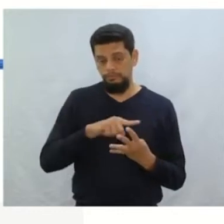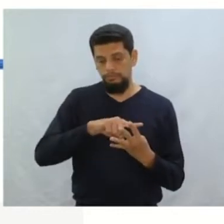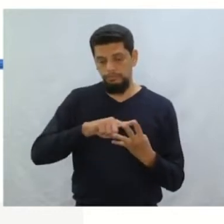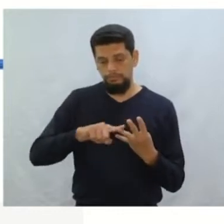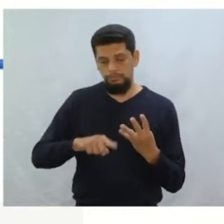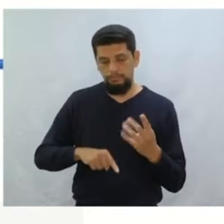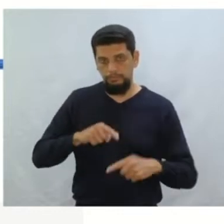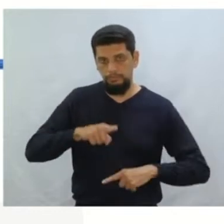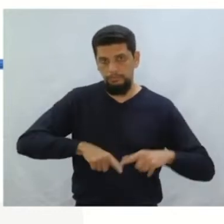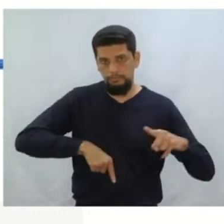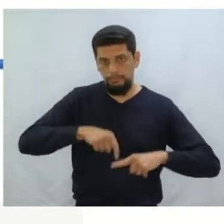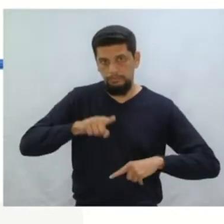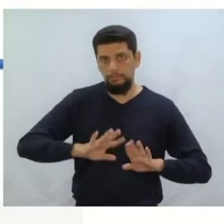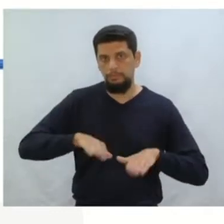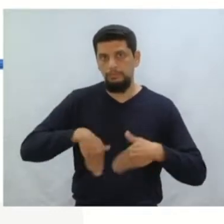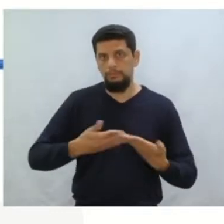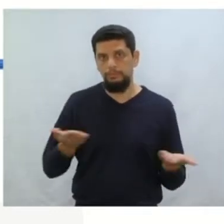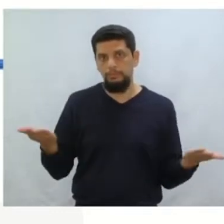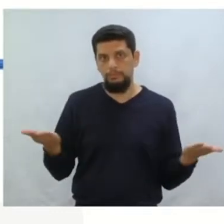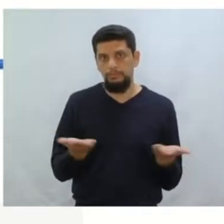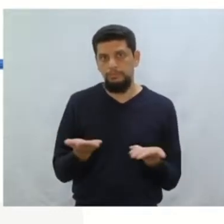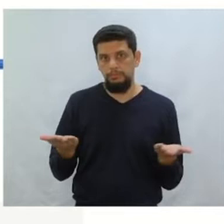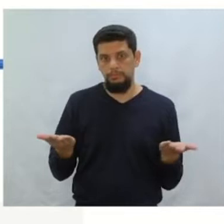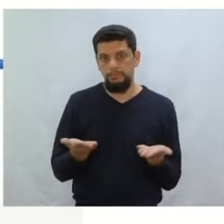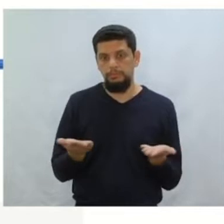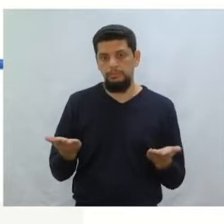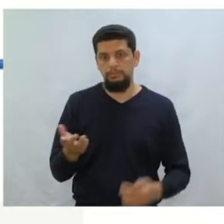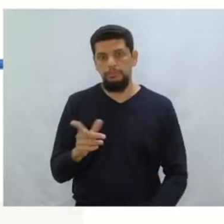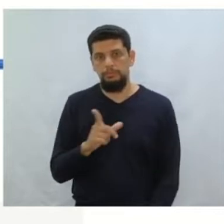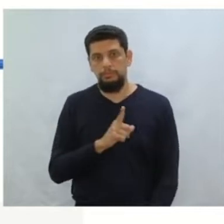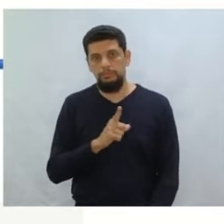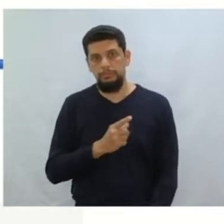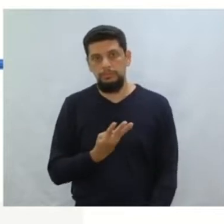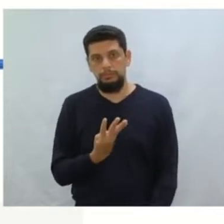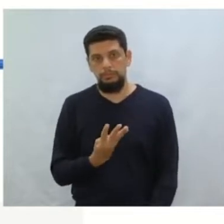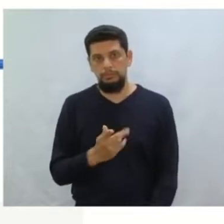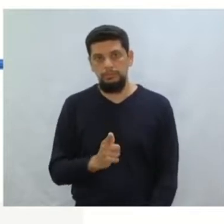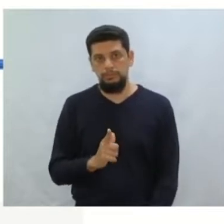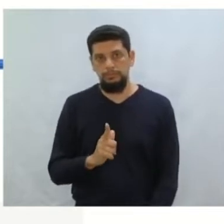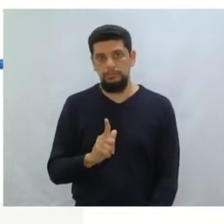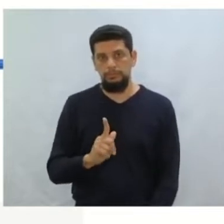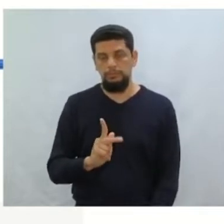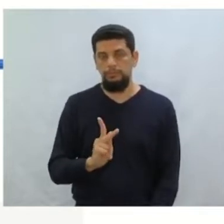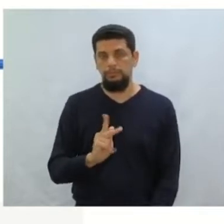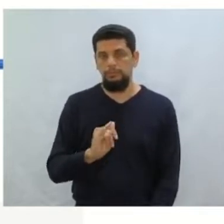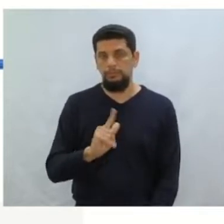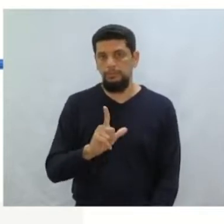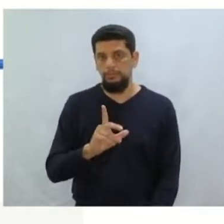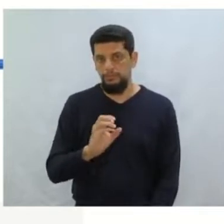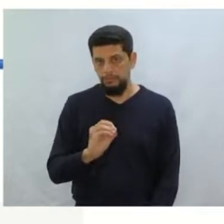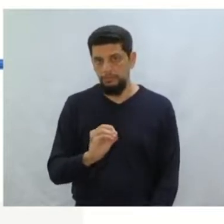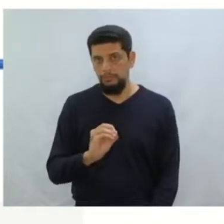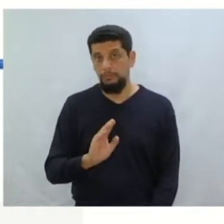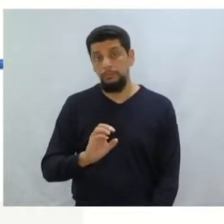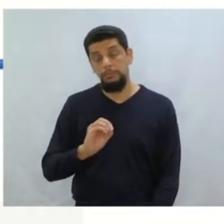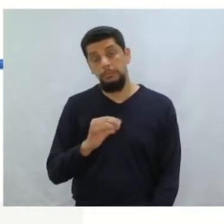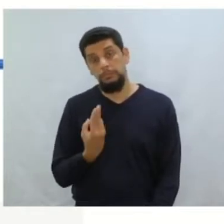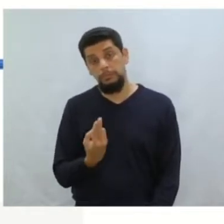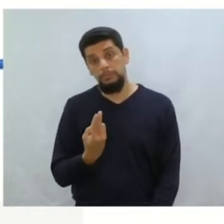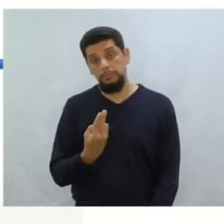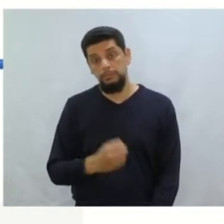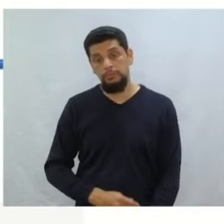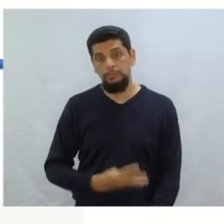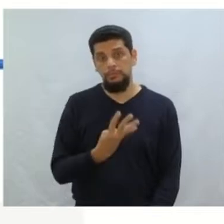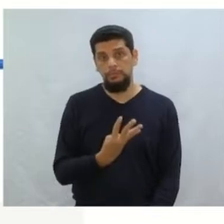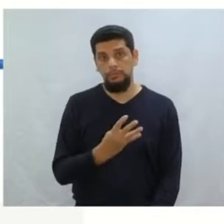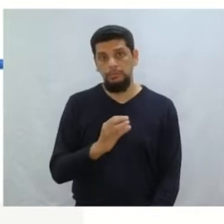1, 2, 3, 4. 4 também. Então, tem 4 quilos, 4